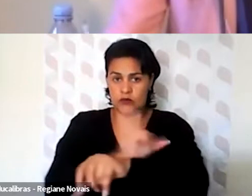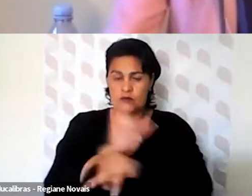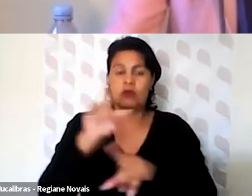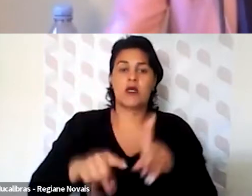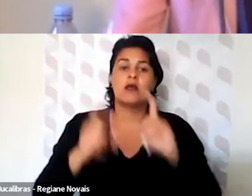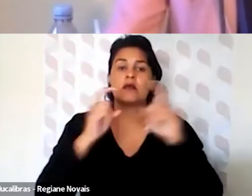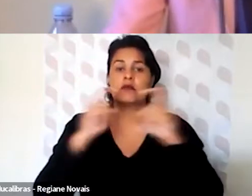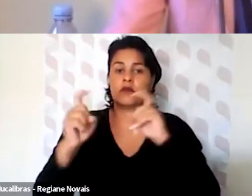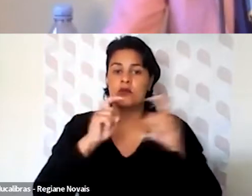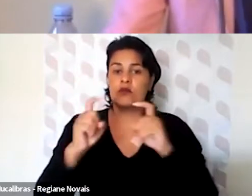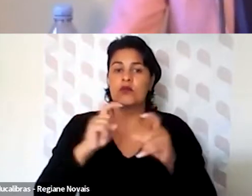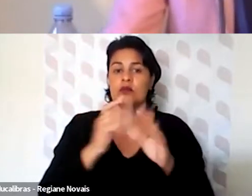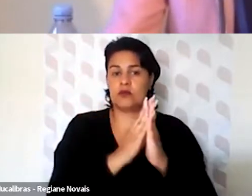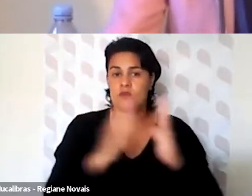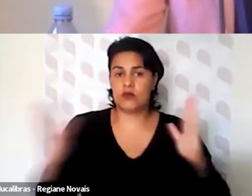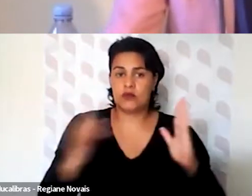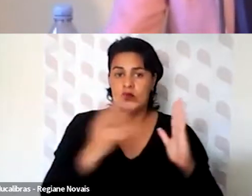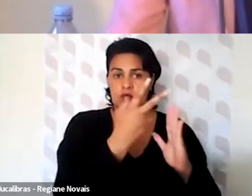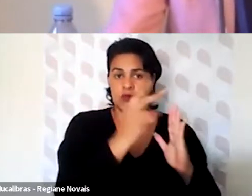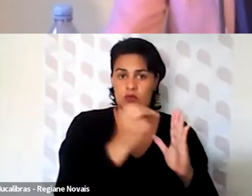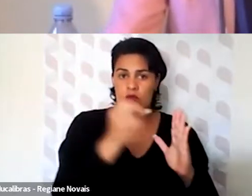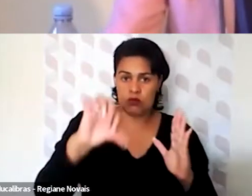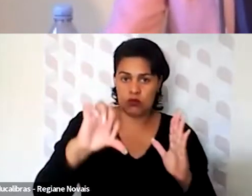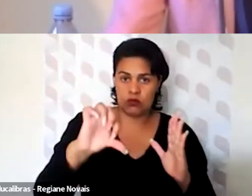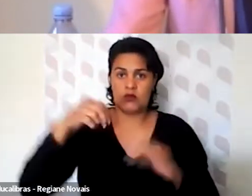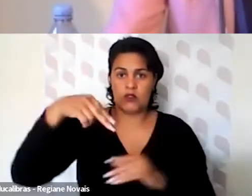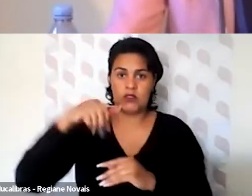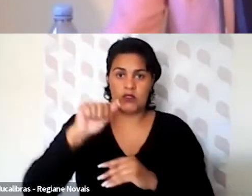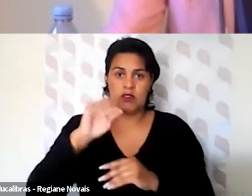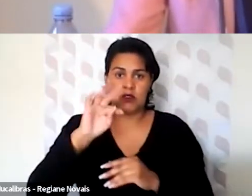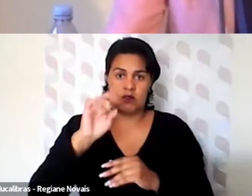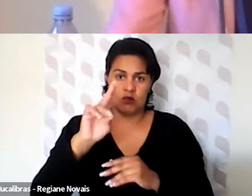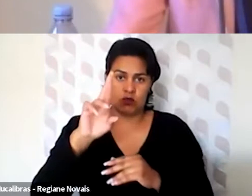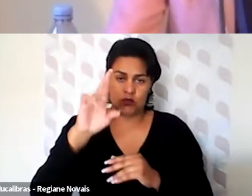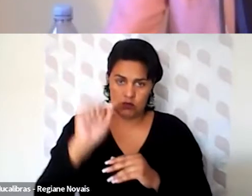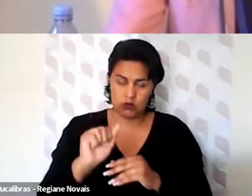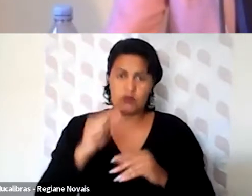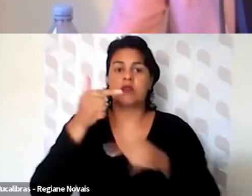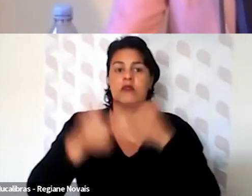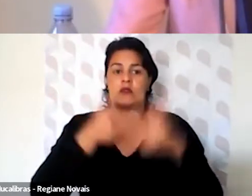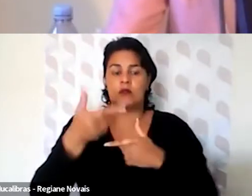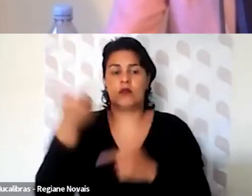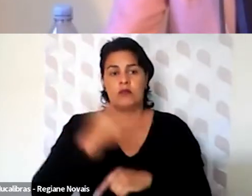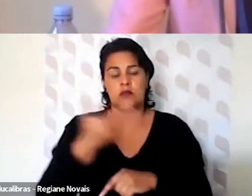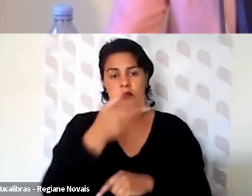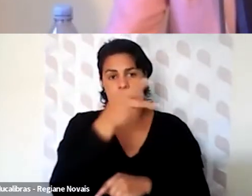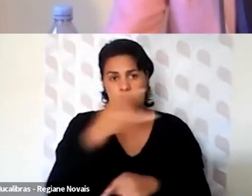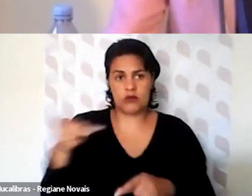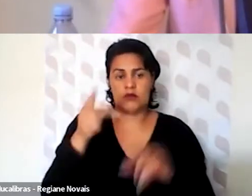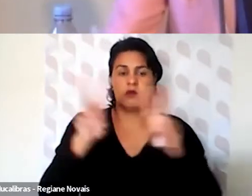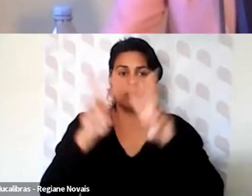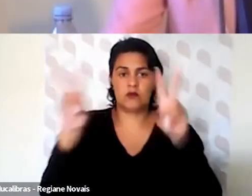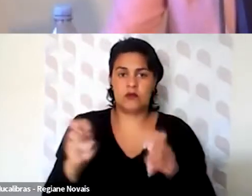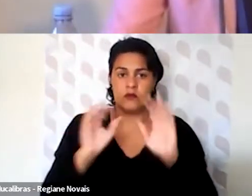desde 2009 na Natura e atualmente vice-presidente de sustentabilidade e assuntos mais